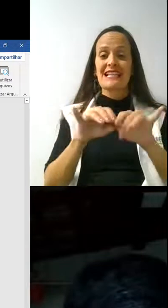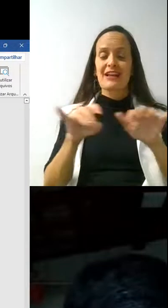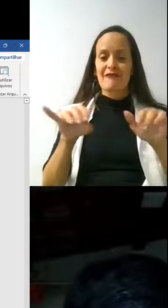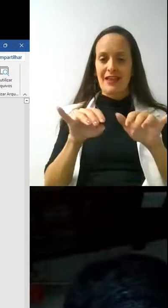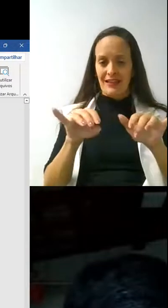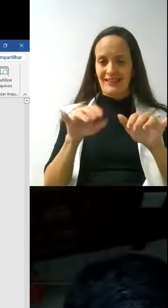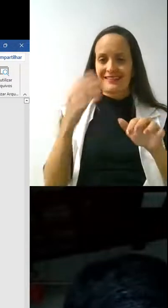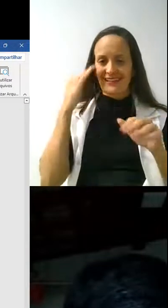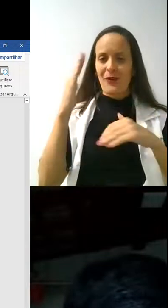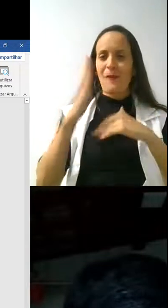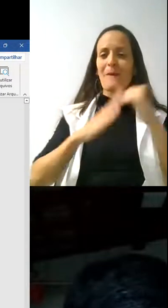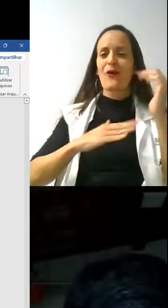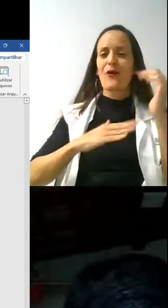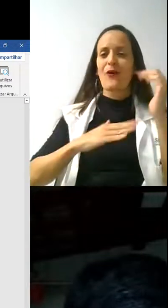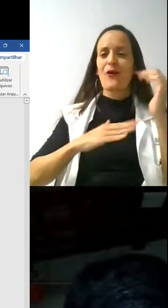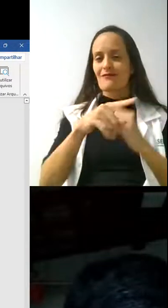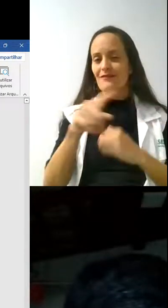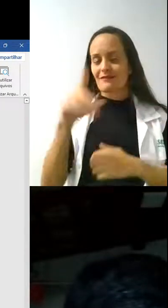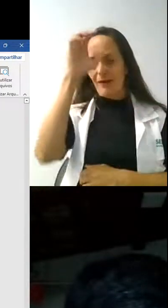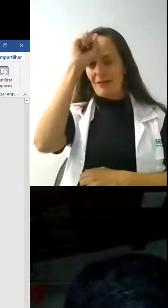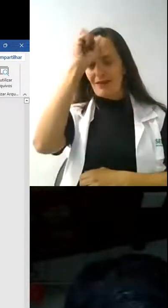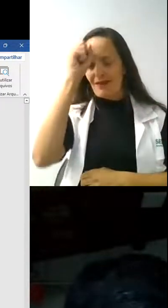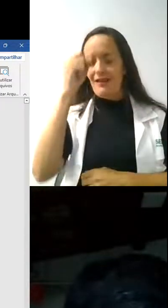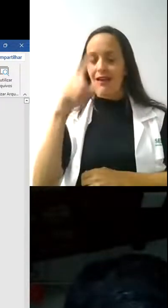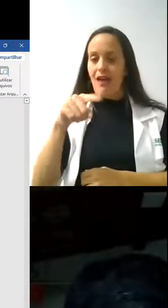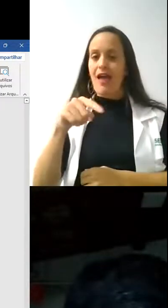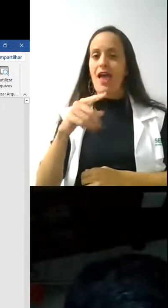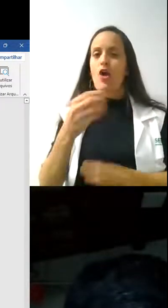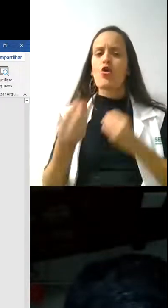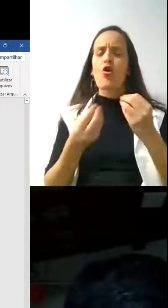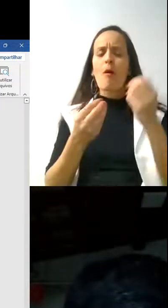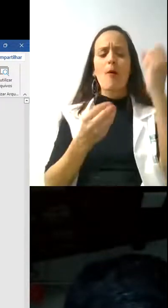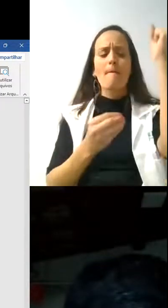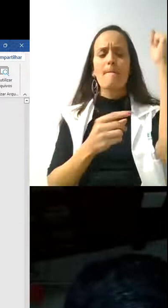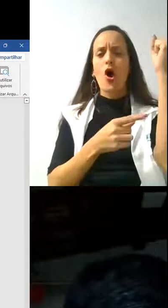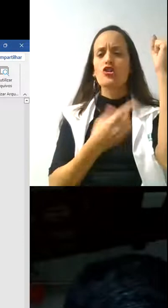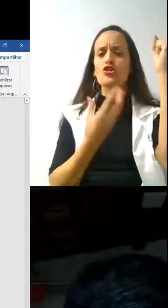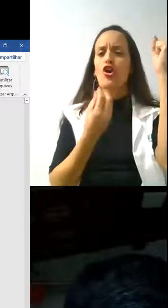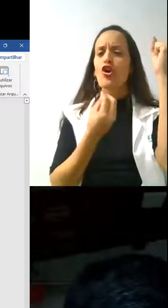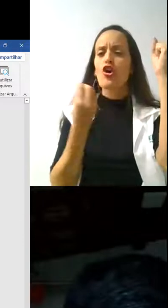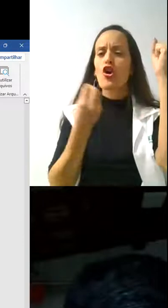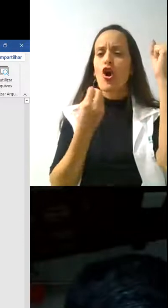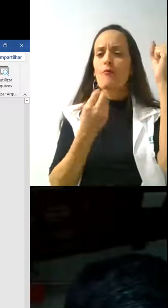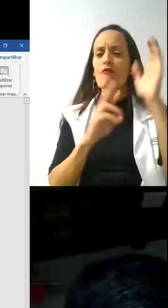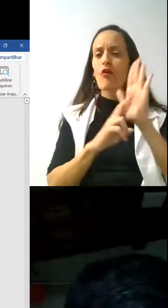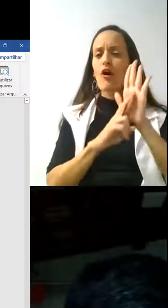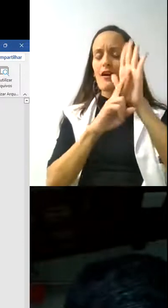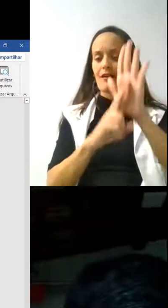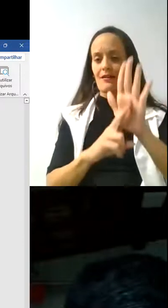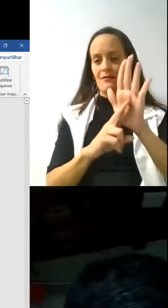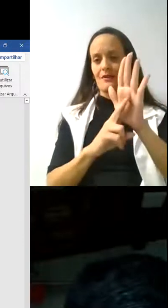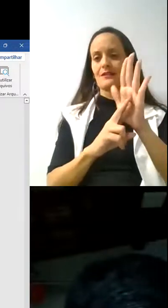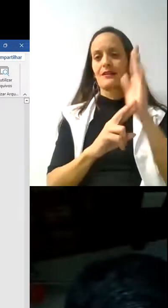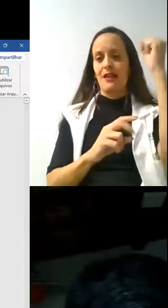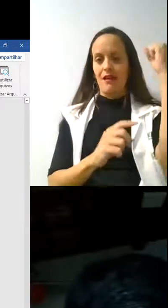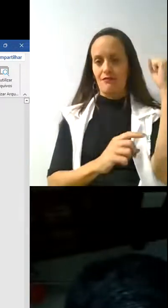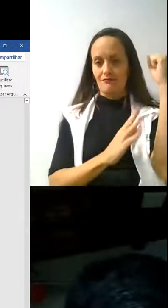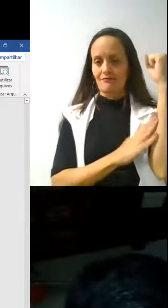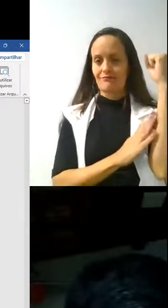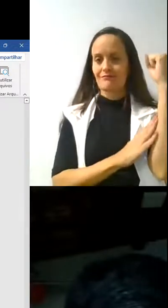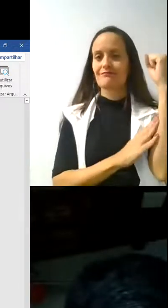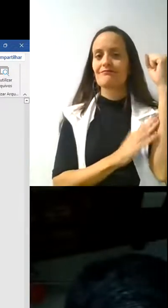De descrever esse poste é desse jeito. É um poste 3, é o poste 3, que tem esse código P1,